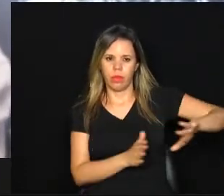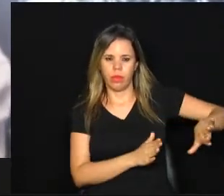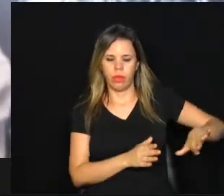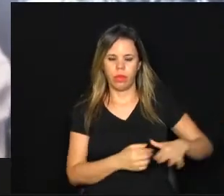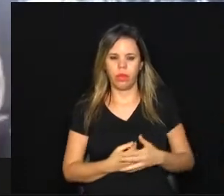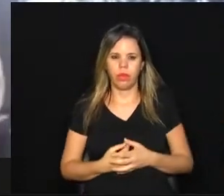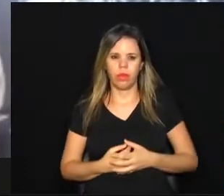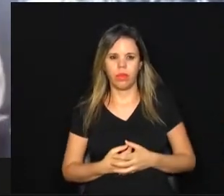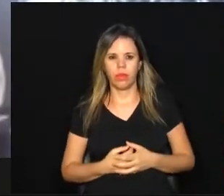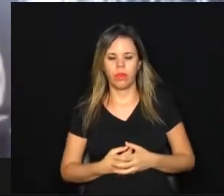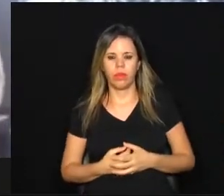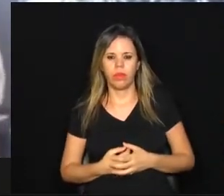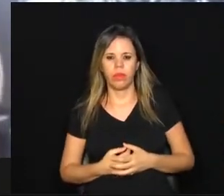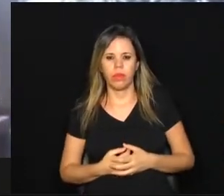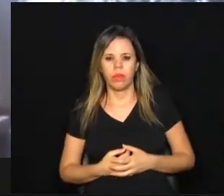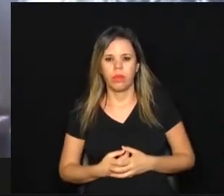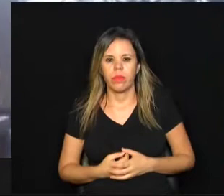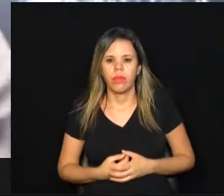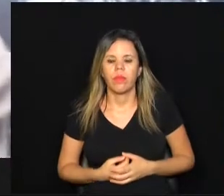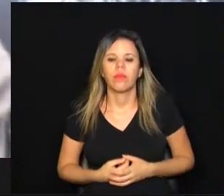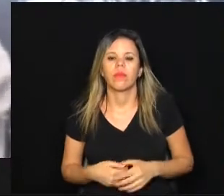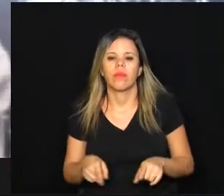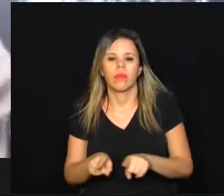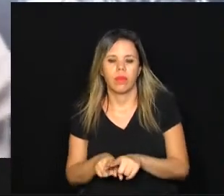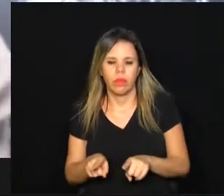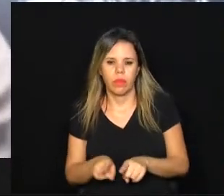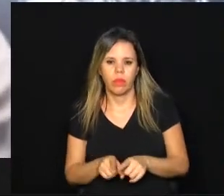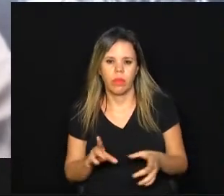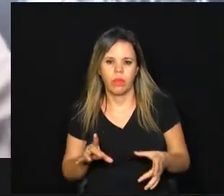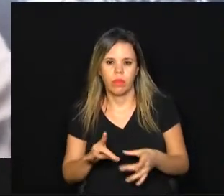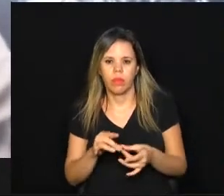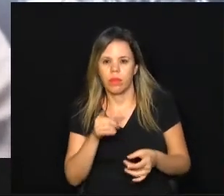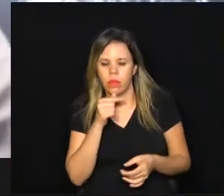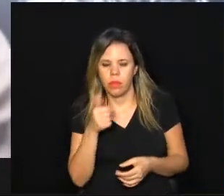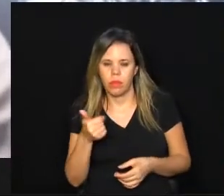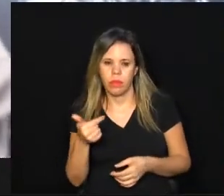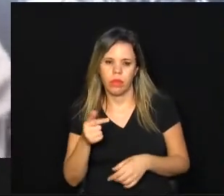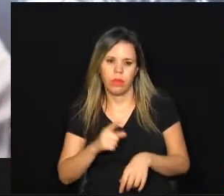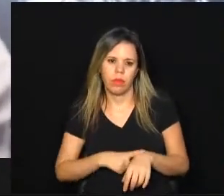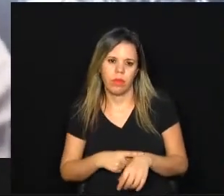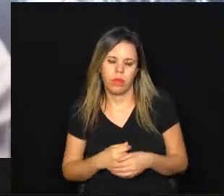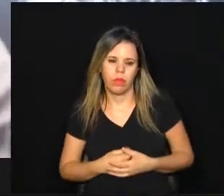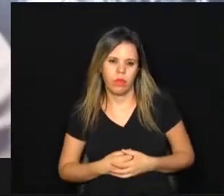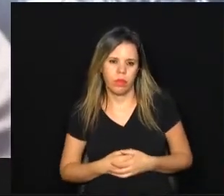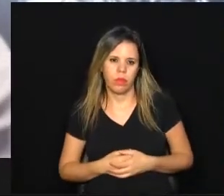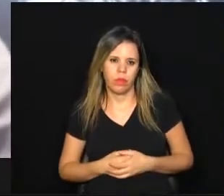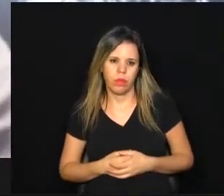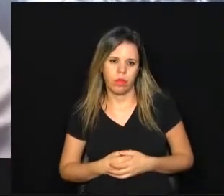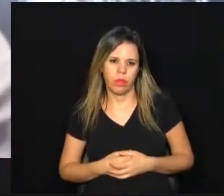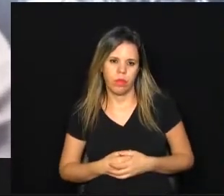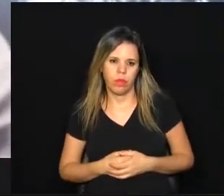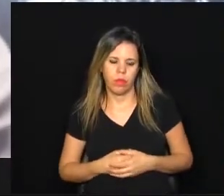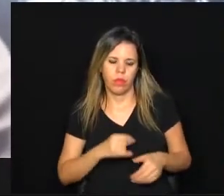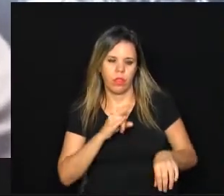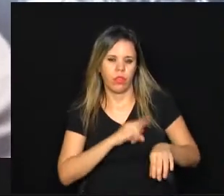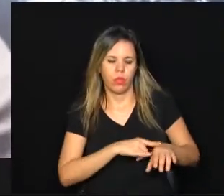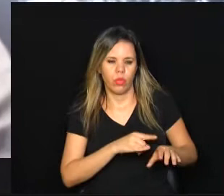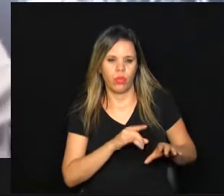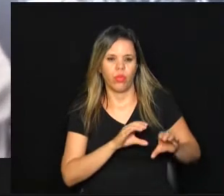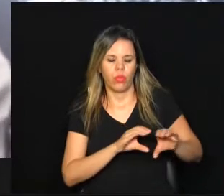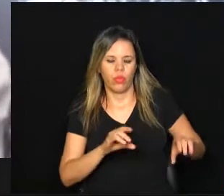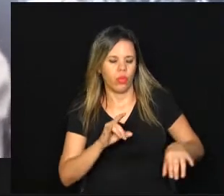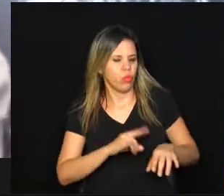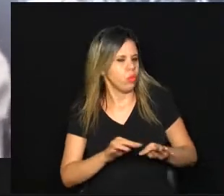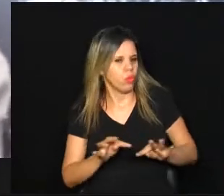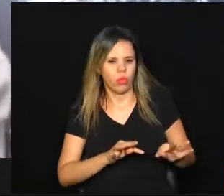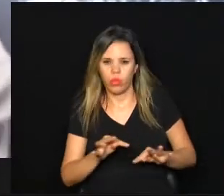outras questões, mas também está relacionado à água no segundo momento, porque esses esgotos não tratados dessas regiões